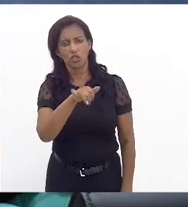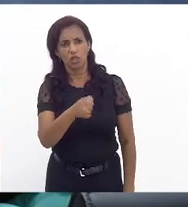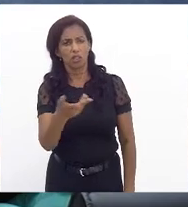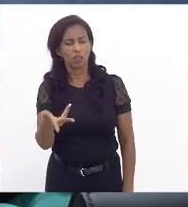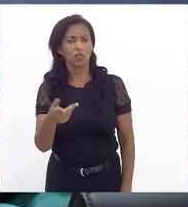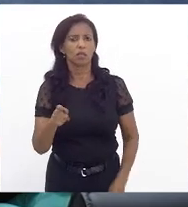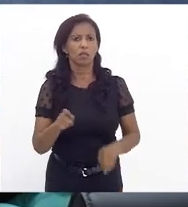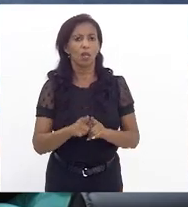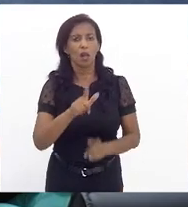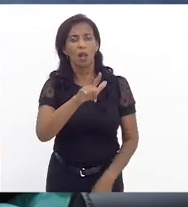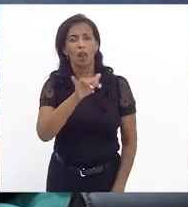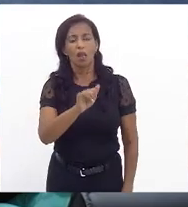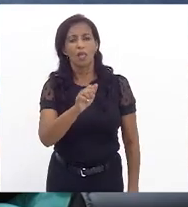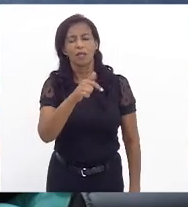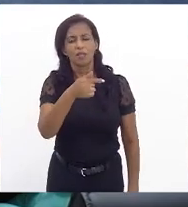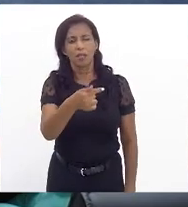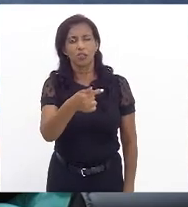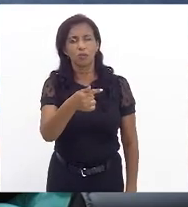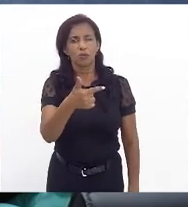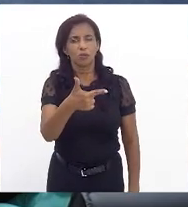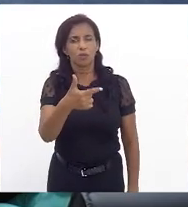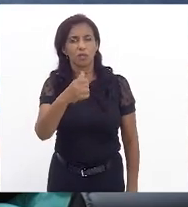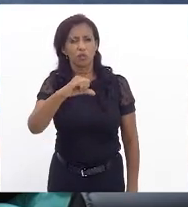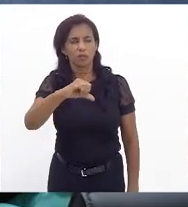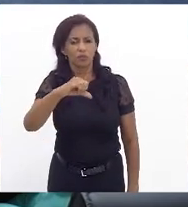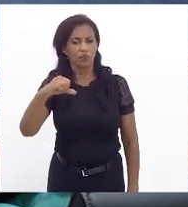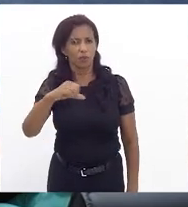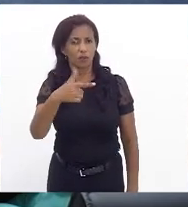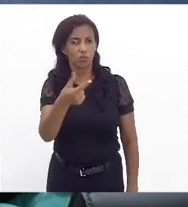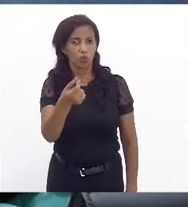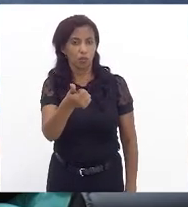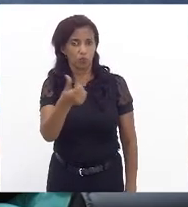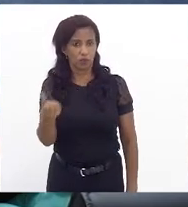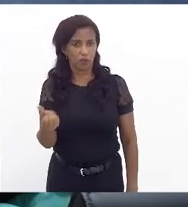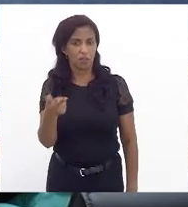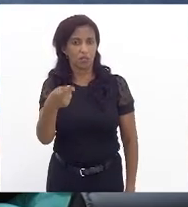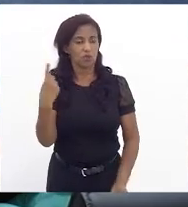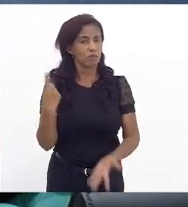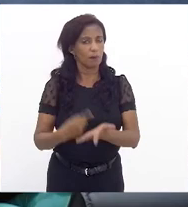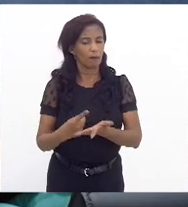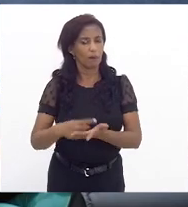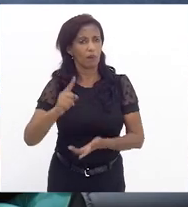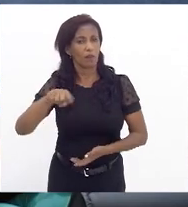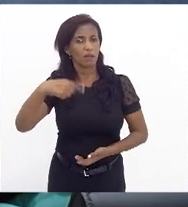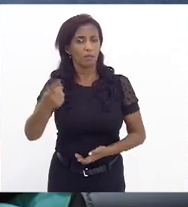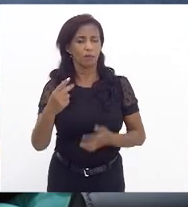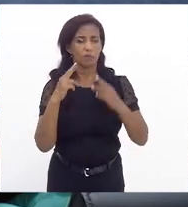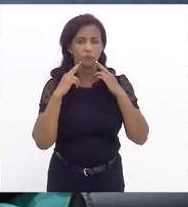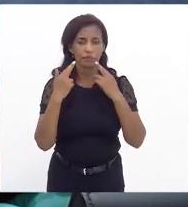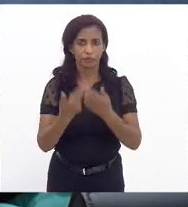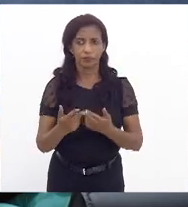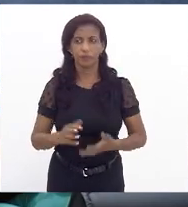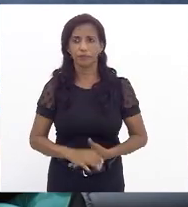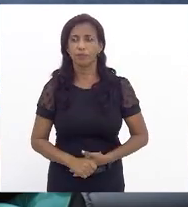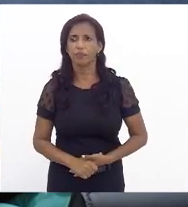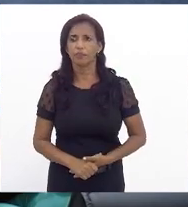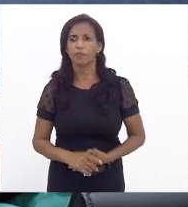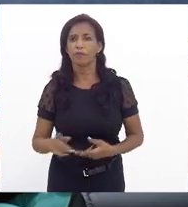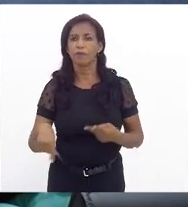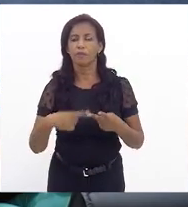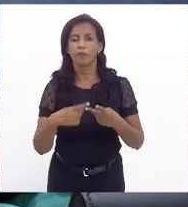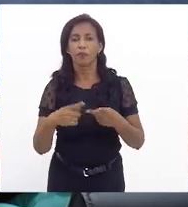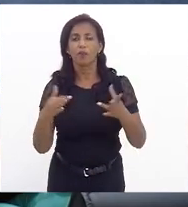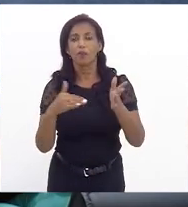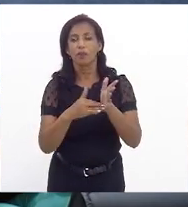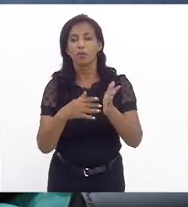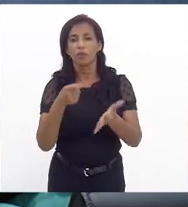a Lei 7.299 de 2016 seja marcada a próxima consulta. A segunda e